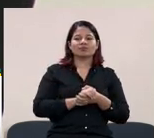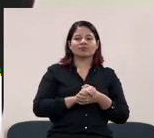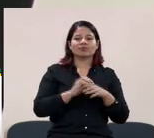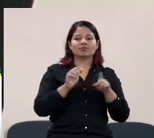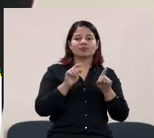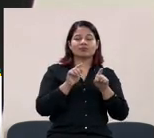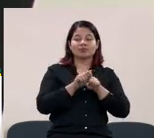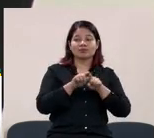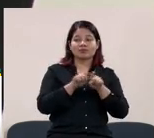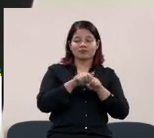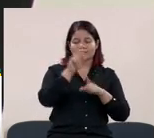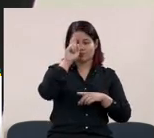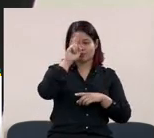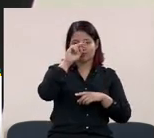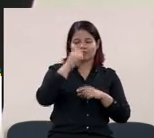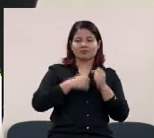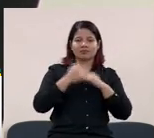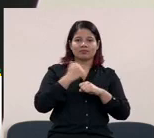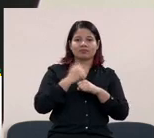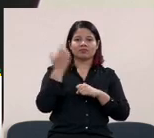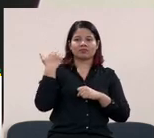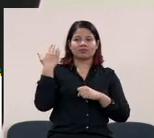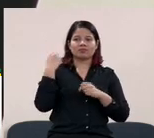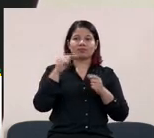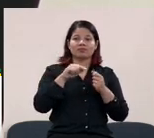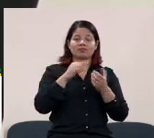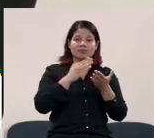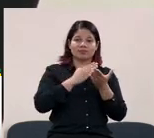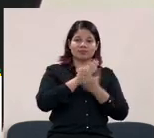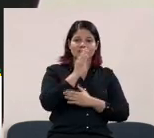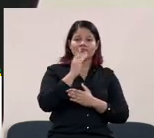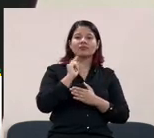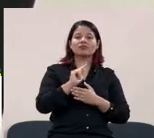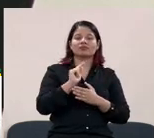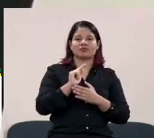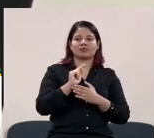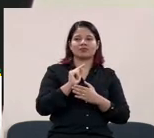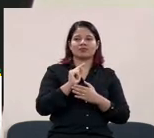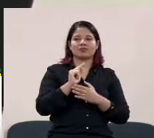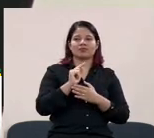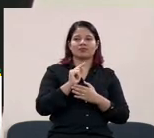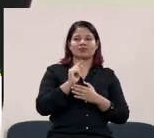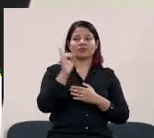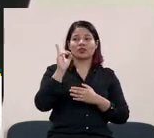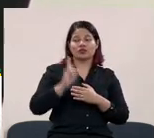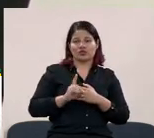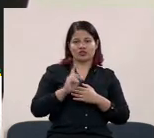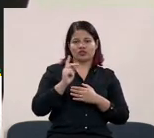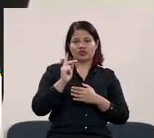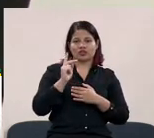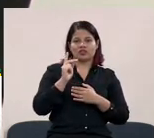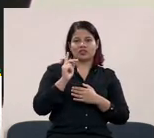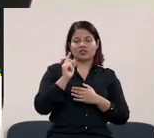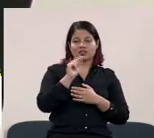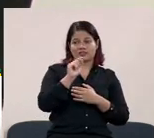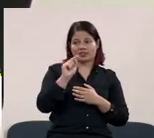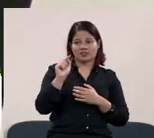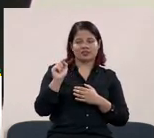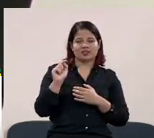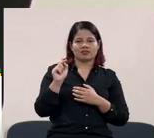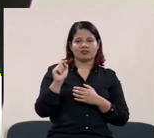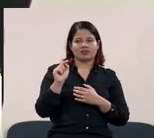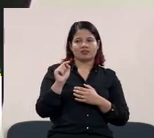ano passado nós aprovamos o direito de assegurar.